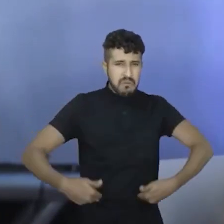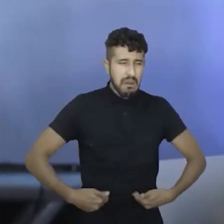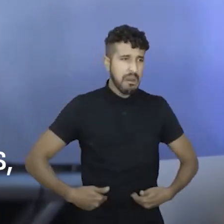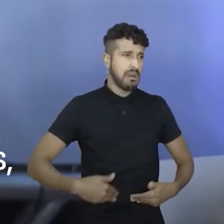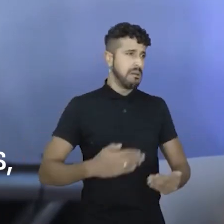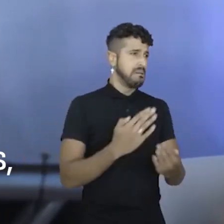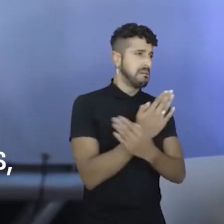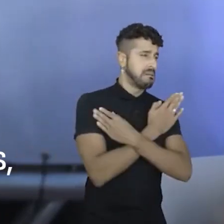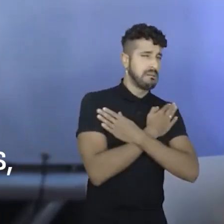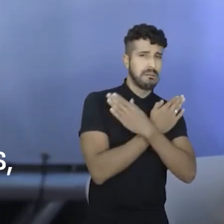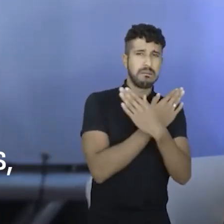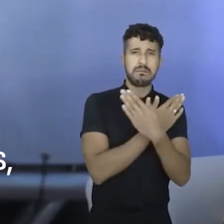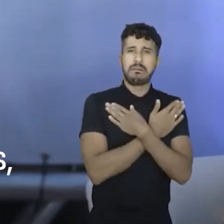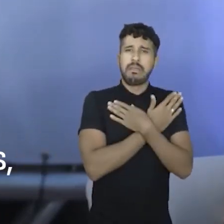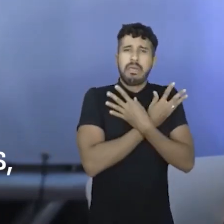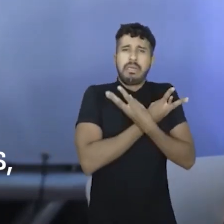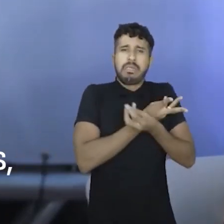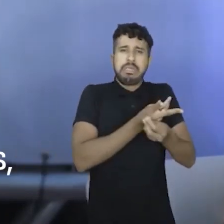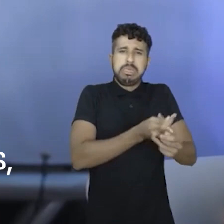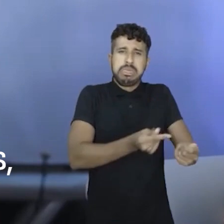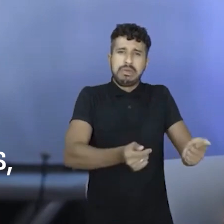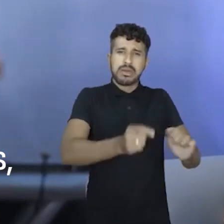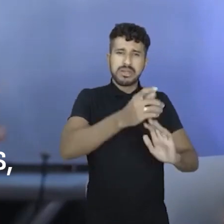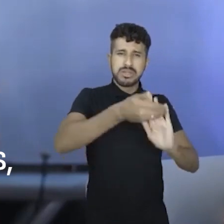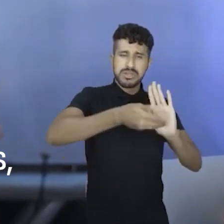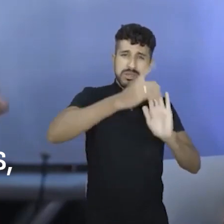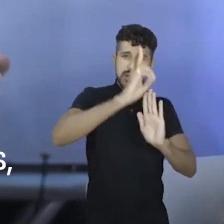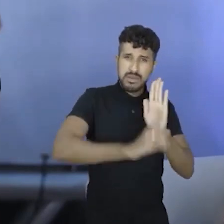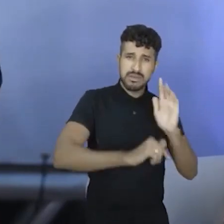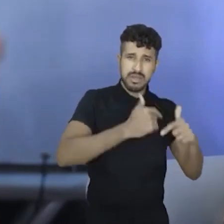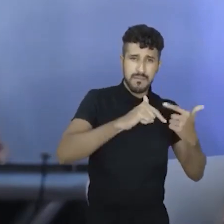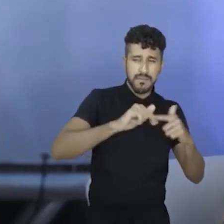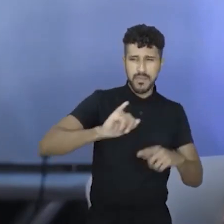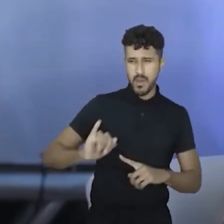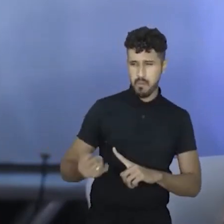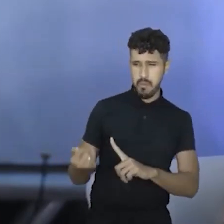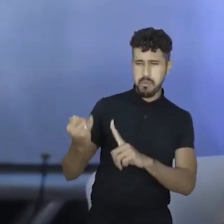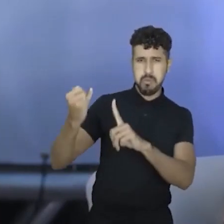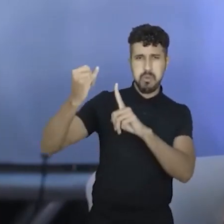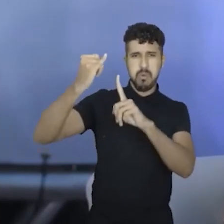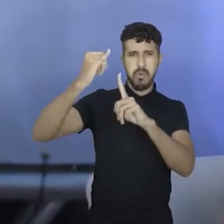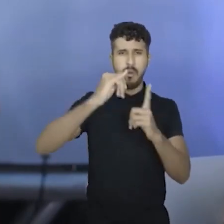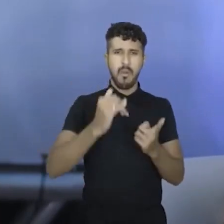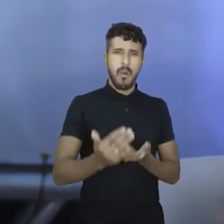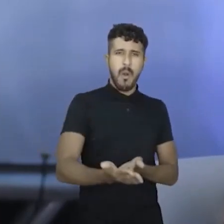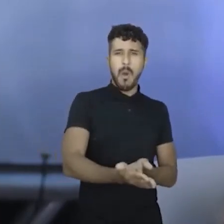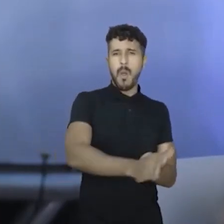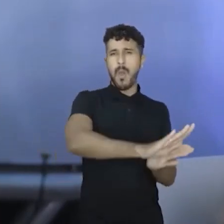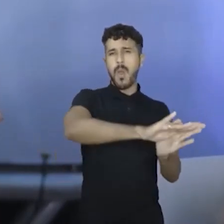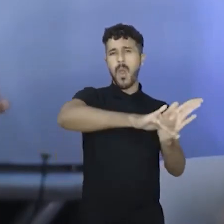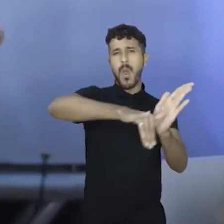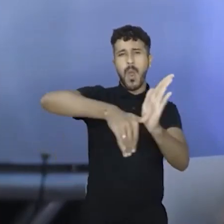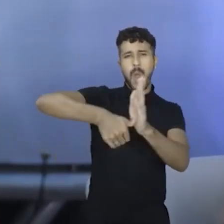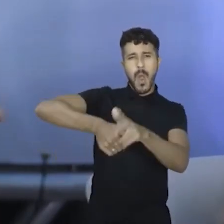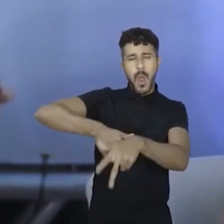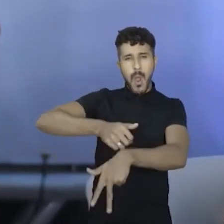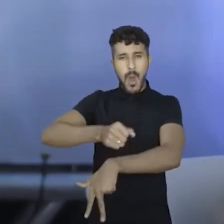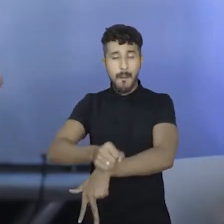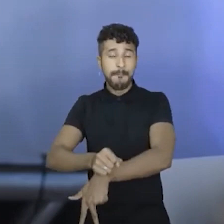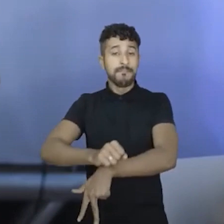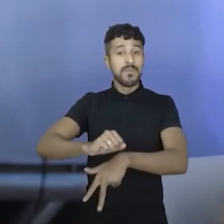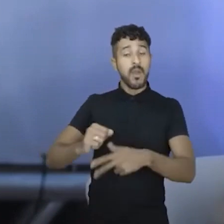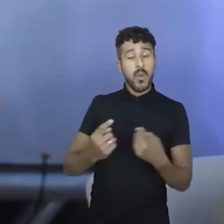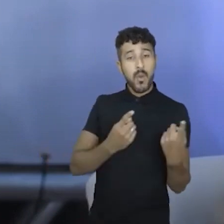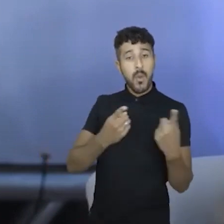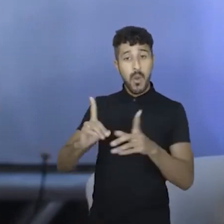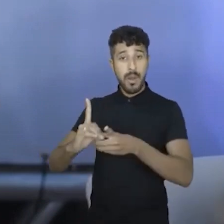desemprego, destruição dos direitos trabalhistas, inflação, corrupção e ameaça da democracia são as marcas